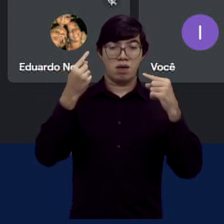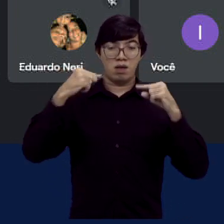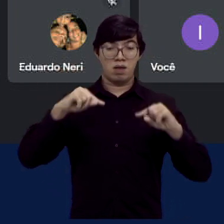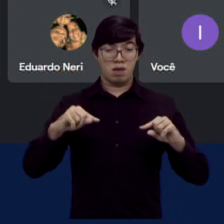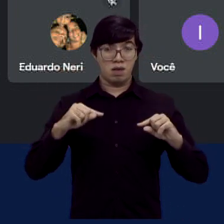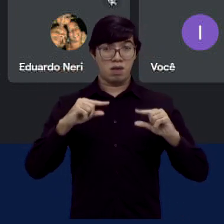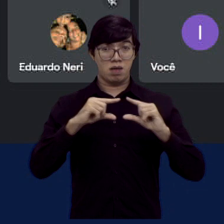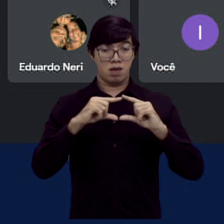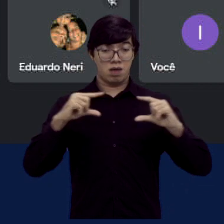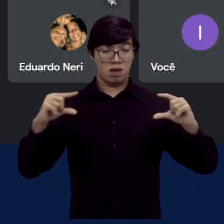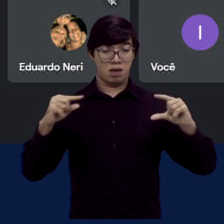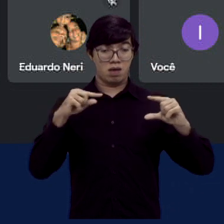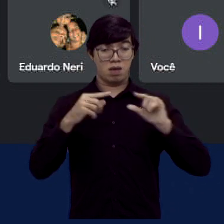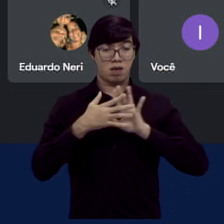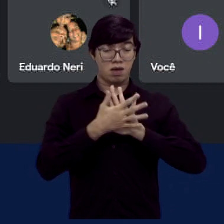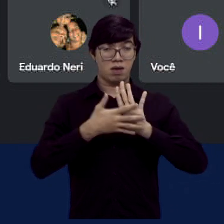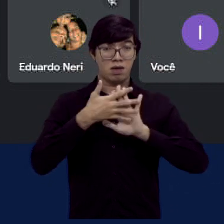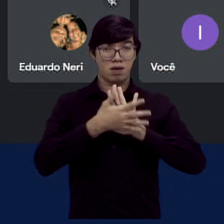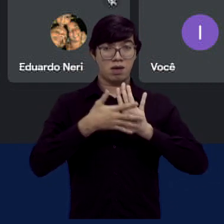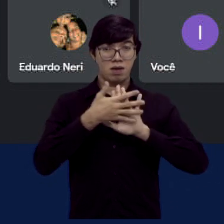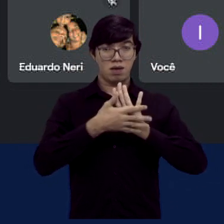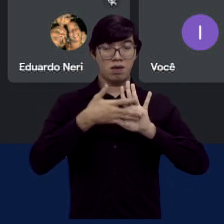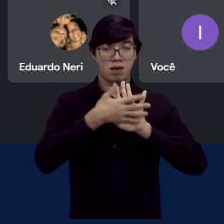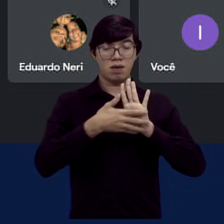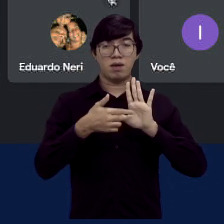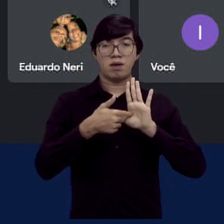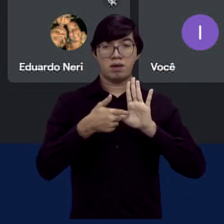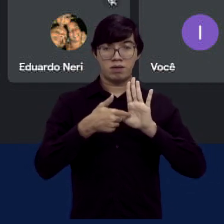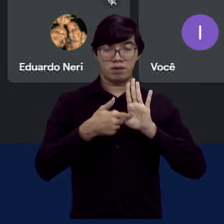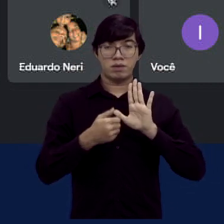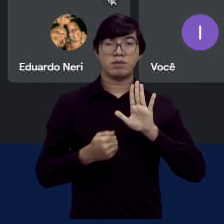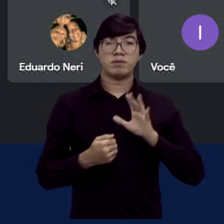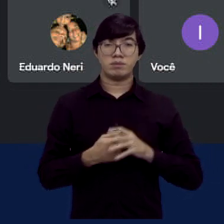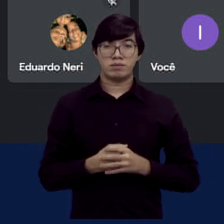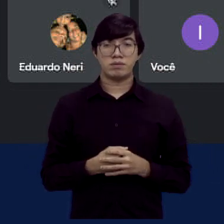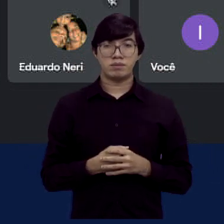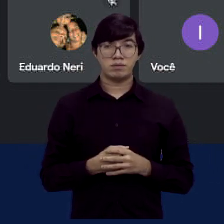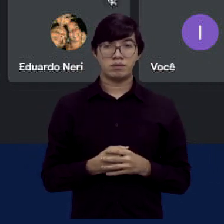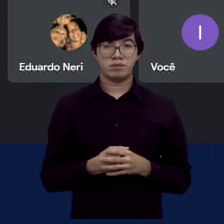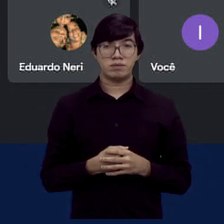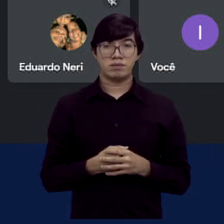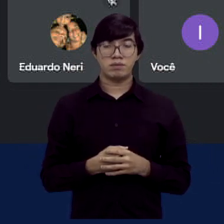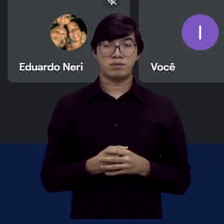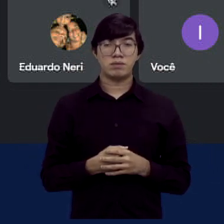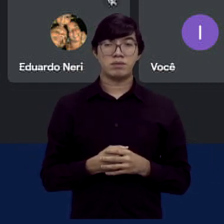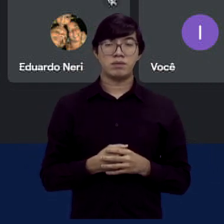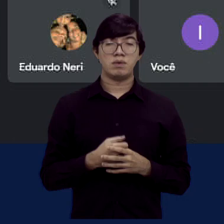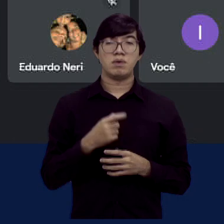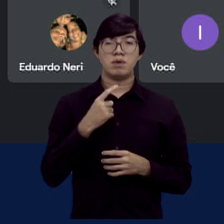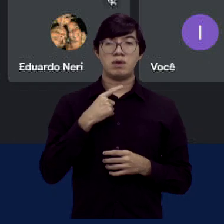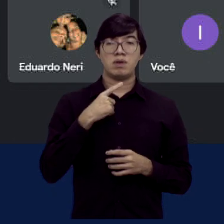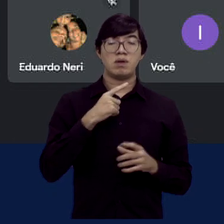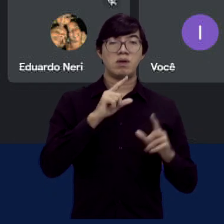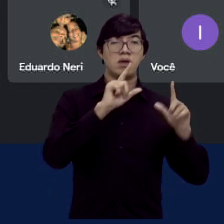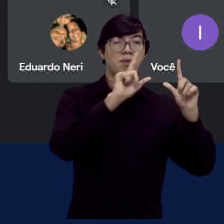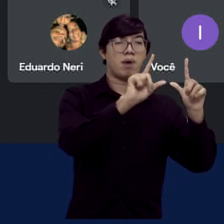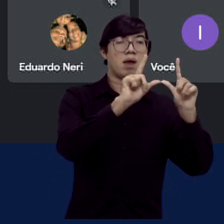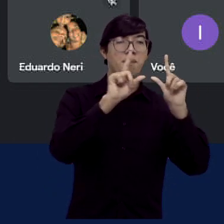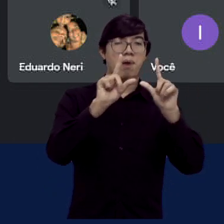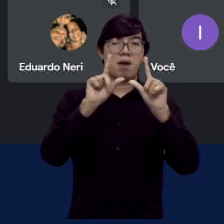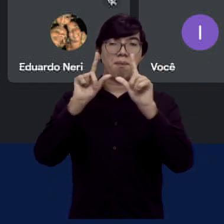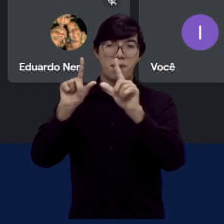muito o quadrinho ao livro ilustrado. Só que como as imagens ainda eram justapostas, então aquilo é